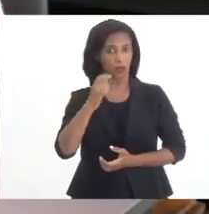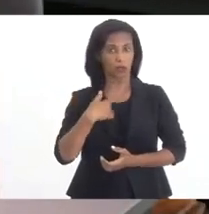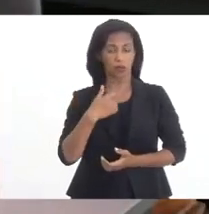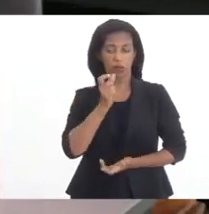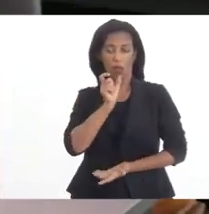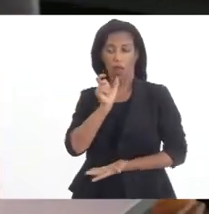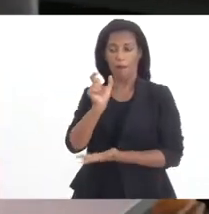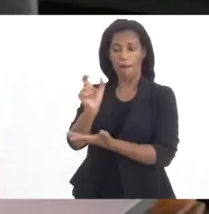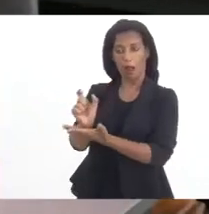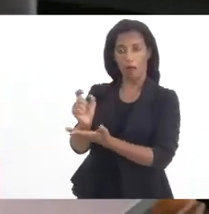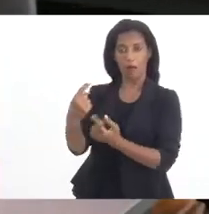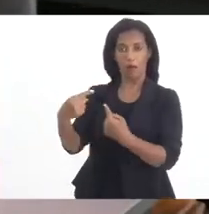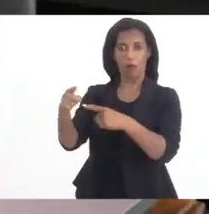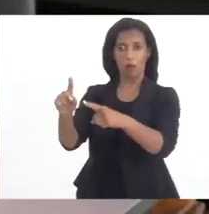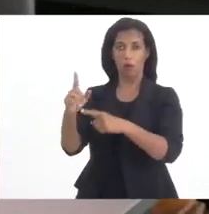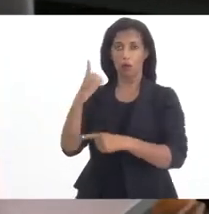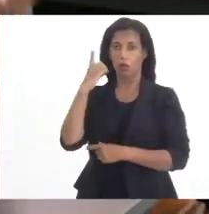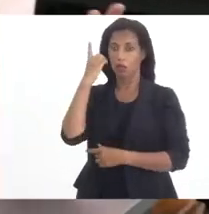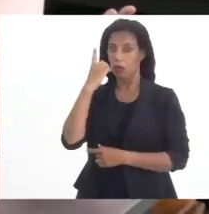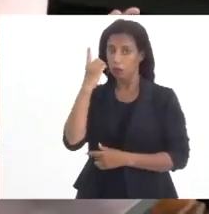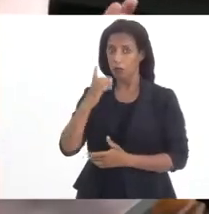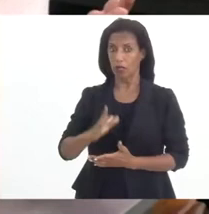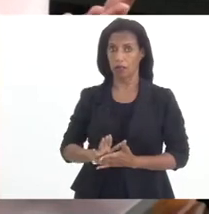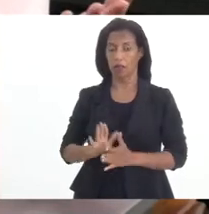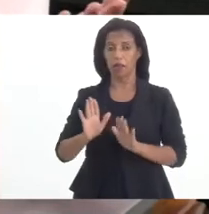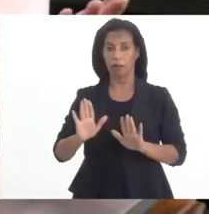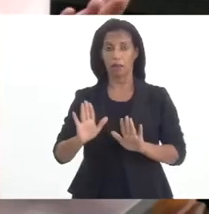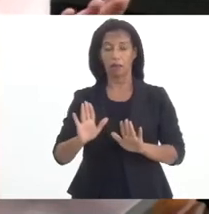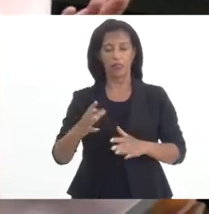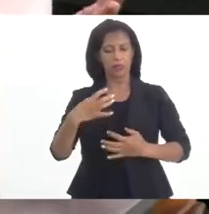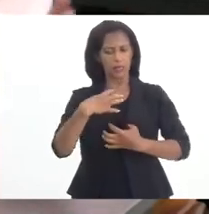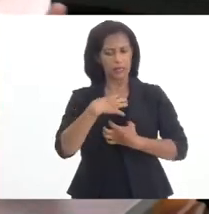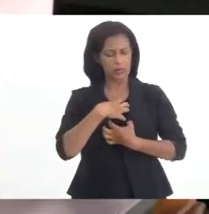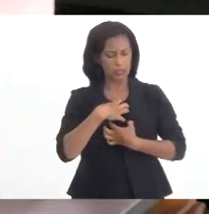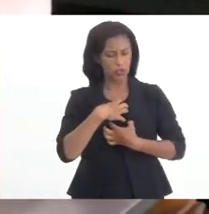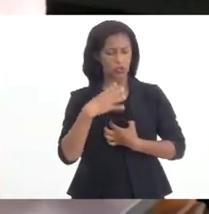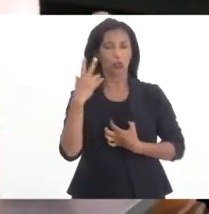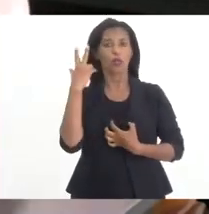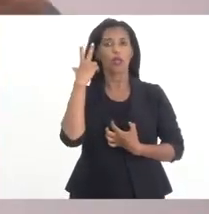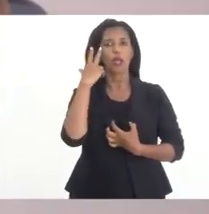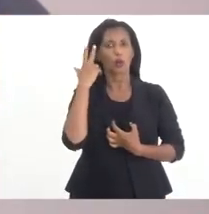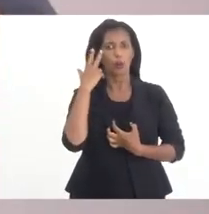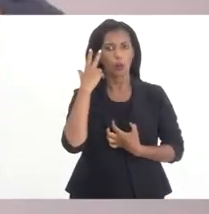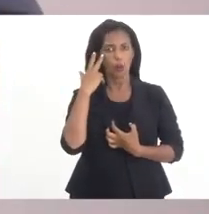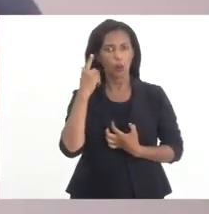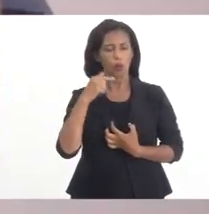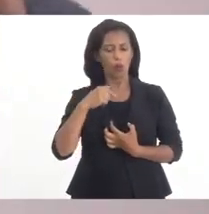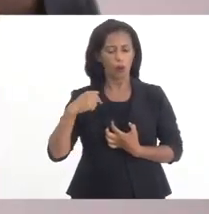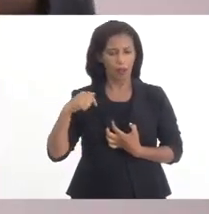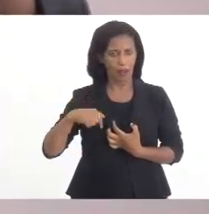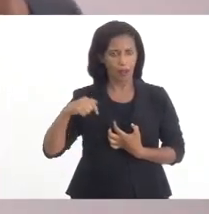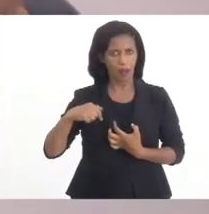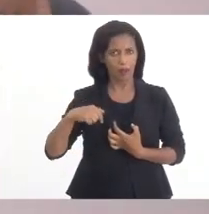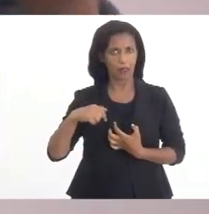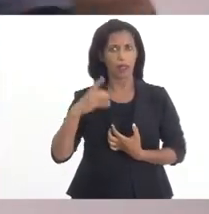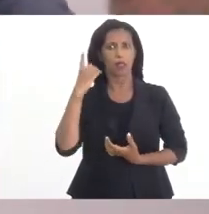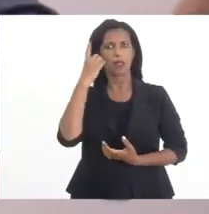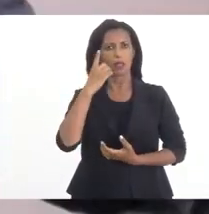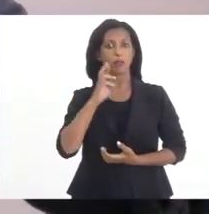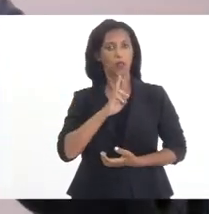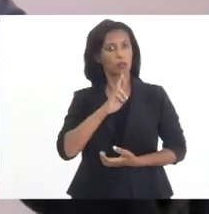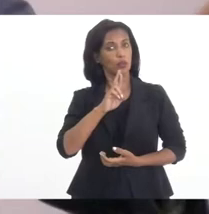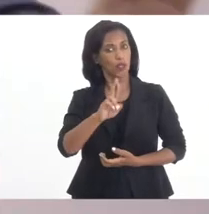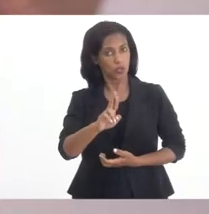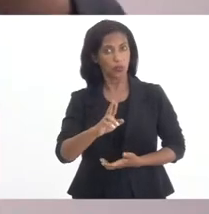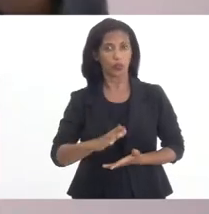deputada diretamente. Mas a deputada se sentiu. É comum aqui nas audiências o deputado fazer colocações. Entendo também